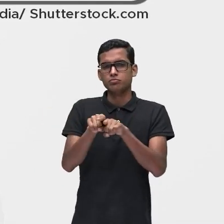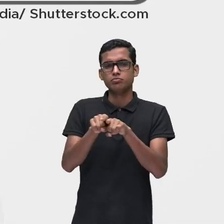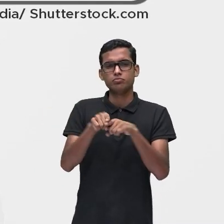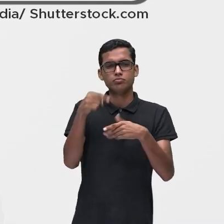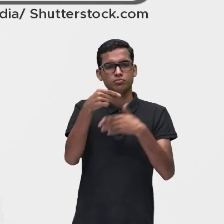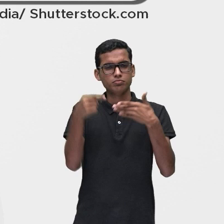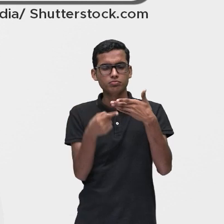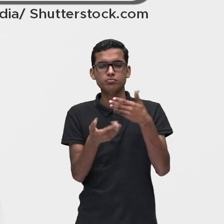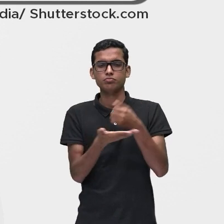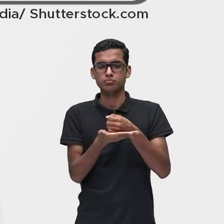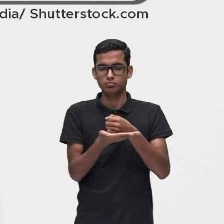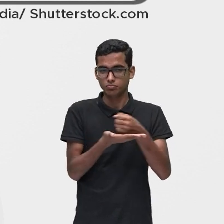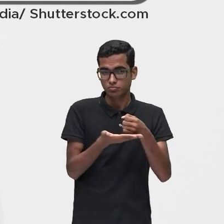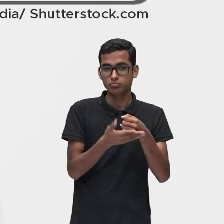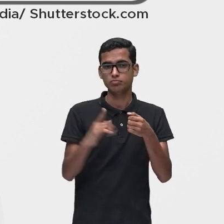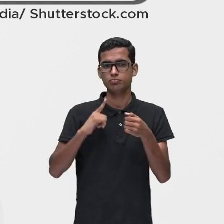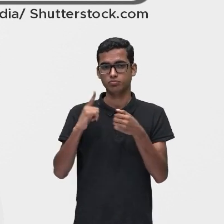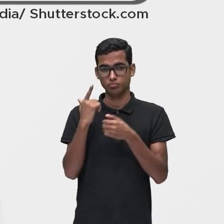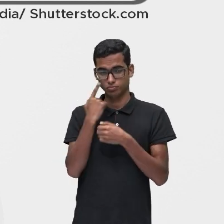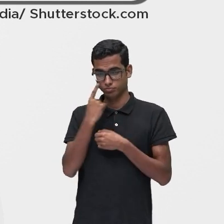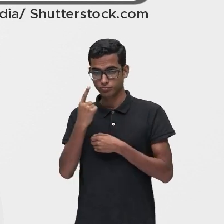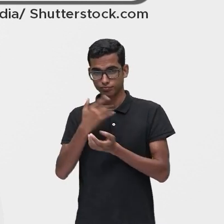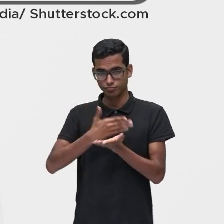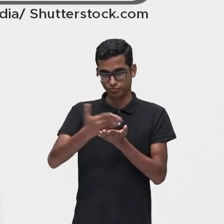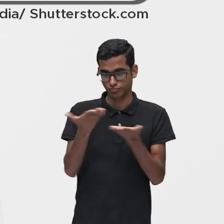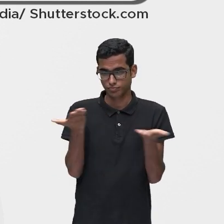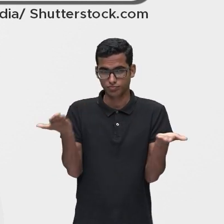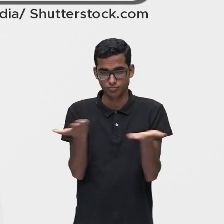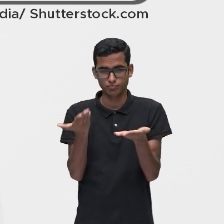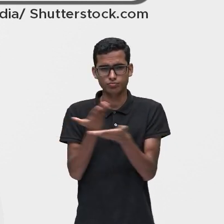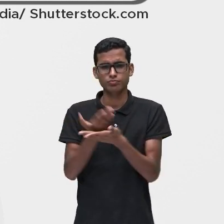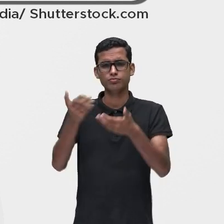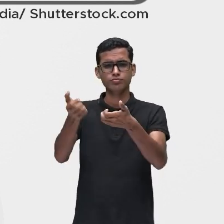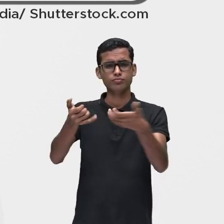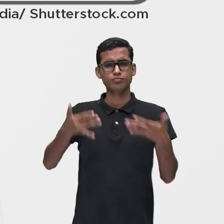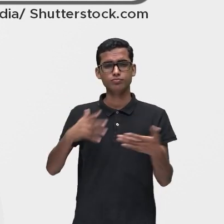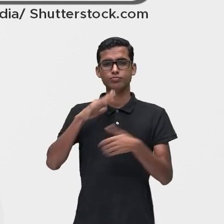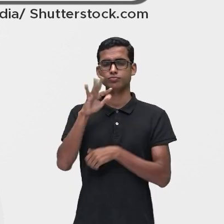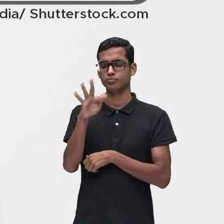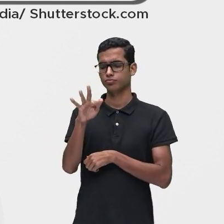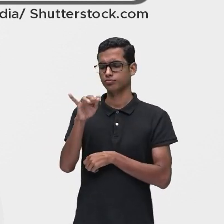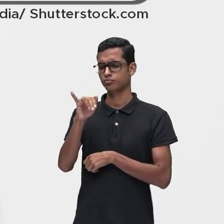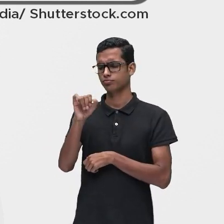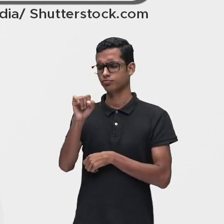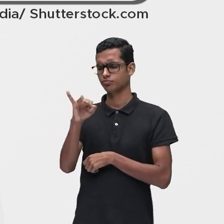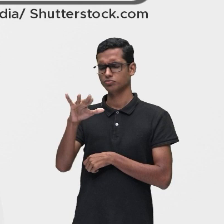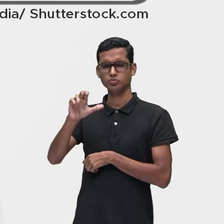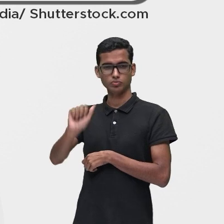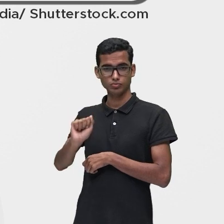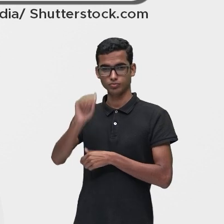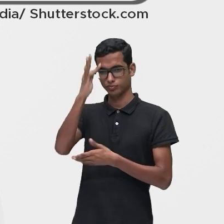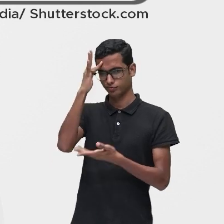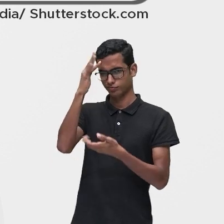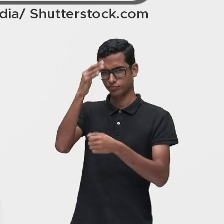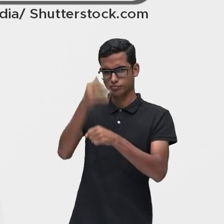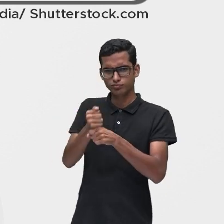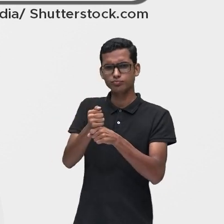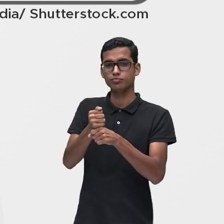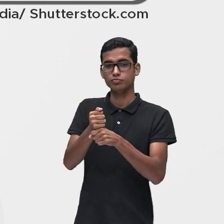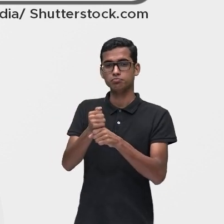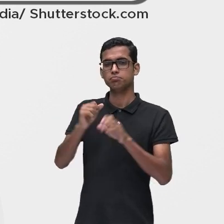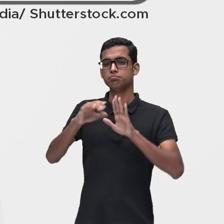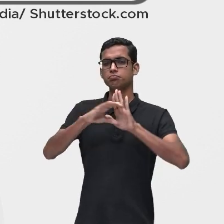entrando nessa aula de hoje, nós vamos começar a falar da física, de conceitos de física. E